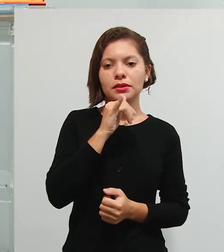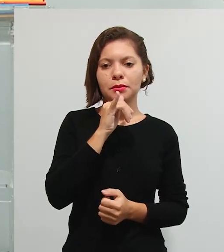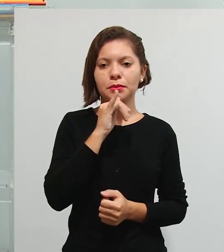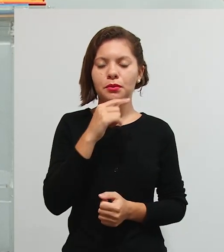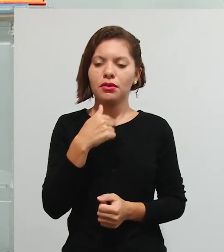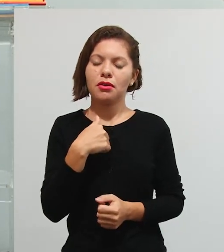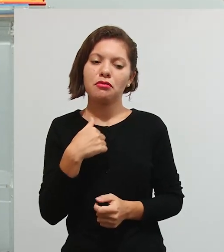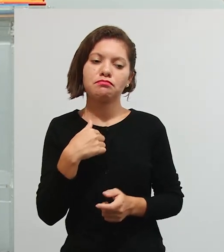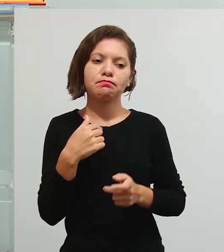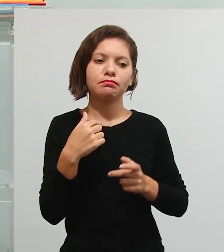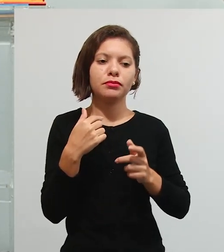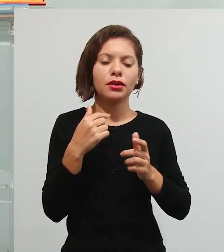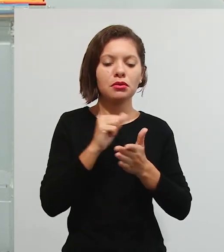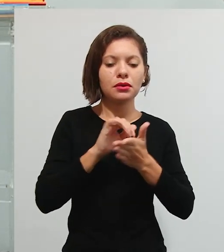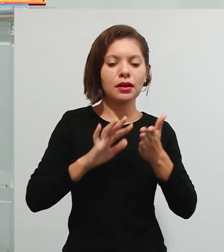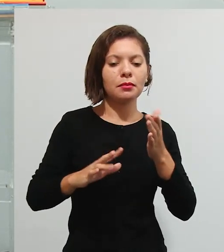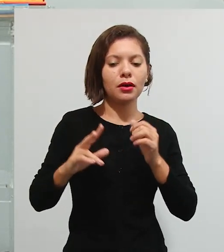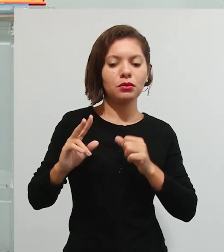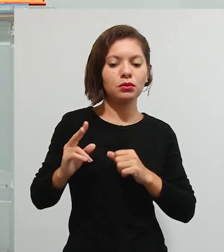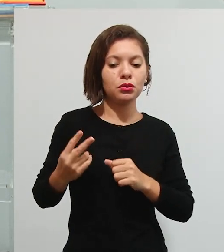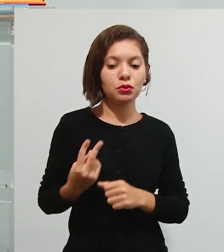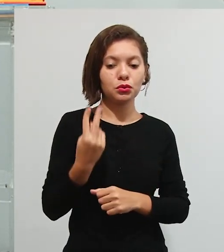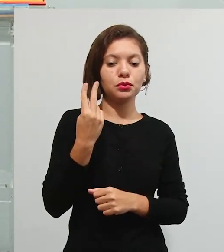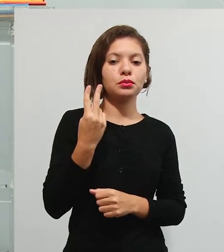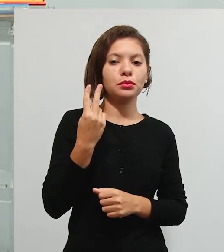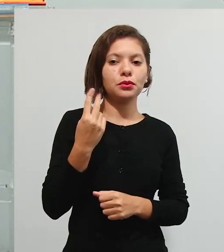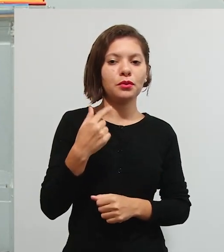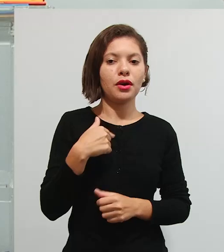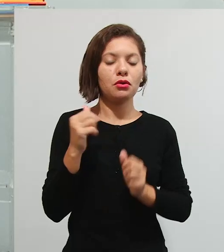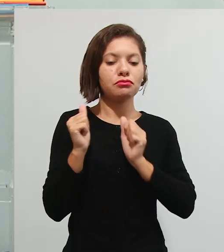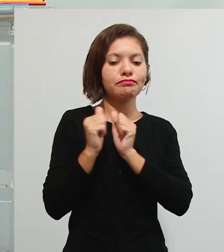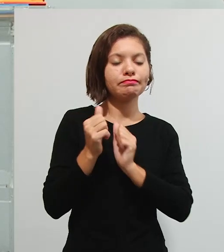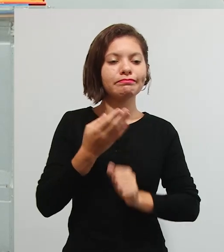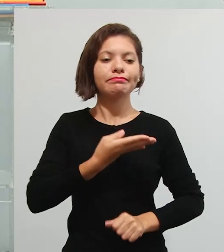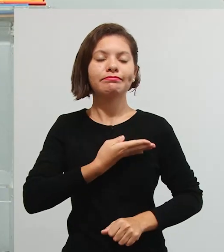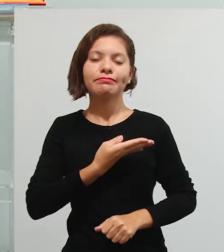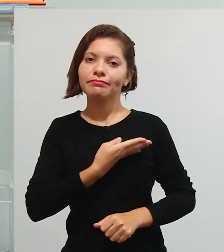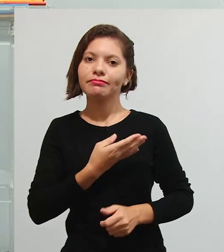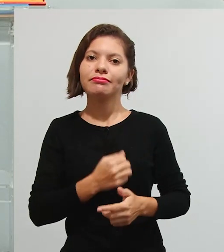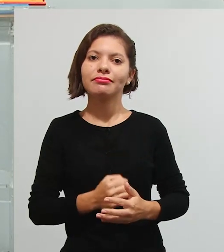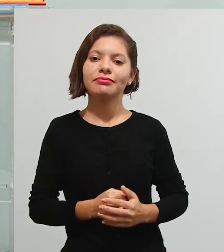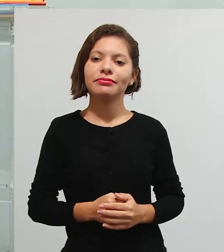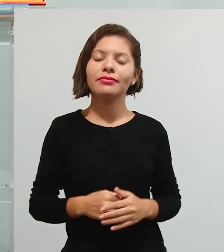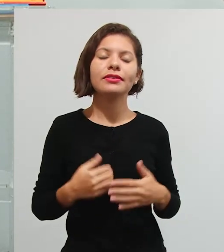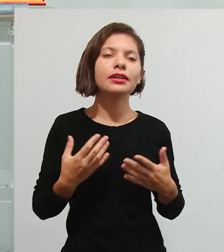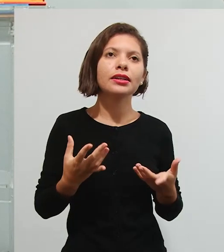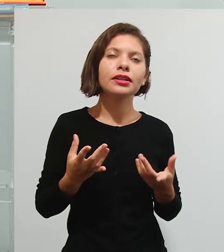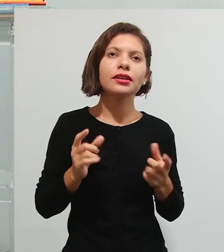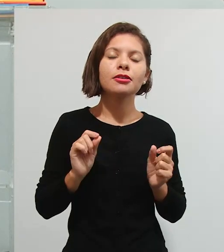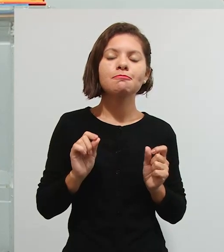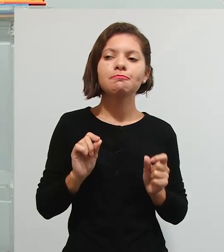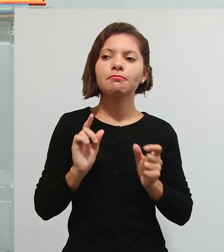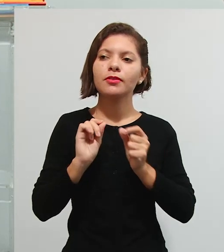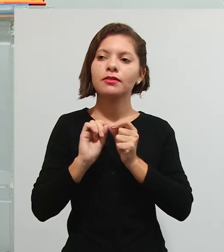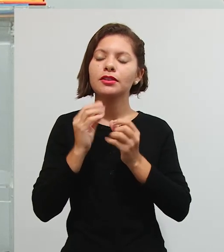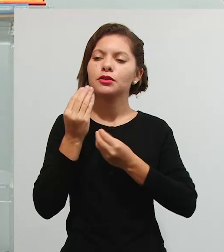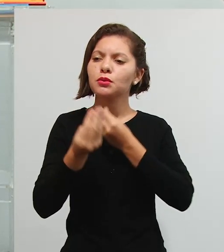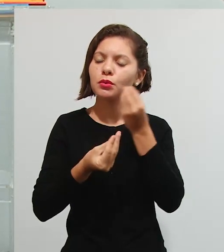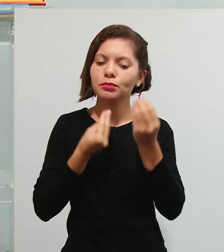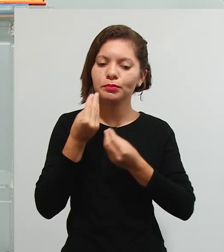com e não uma intervenção para. Portanto, este é o cerne do nosso projeto de intervenção.